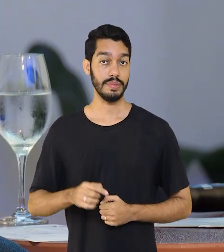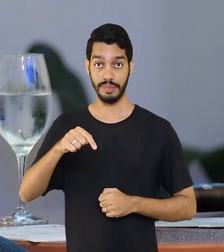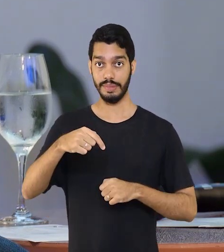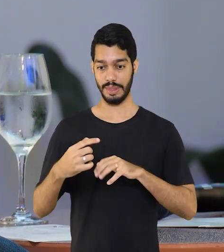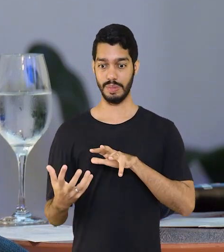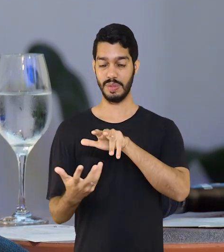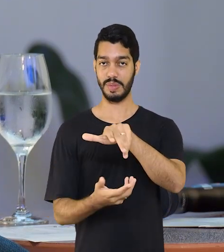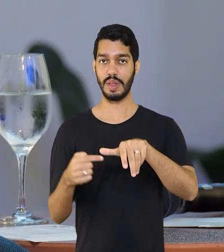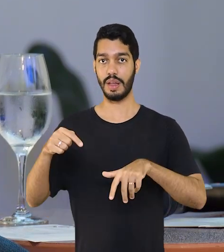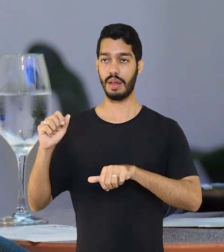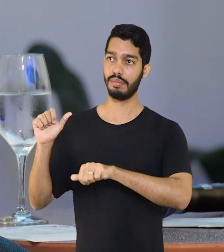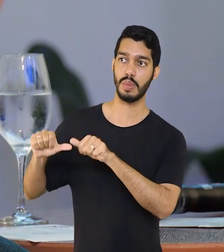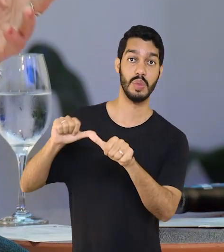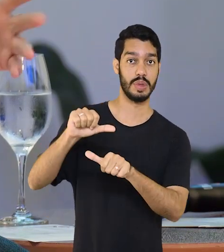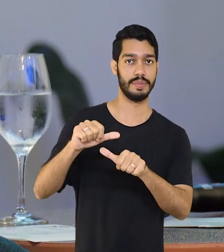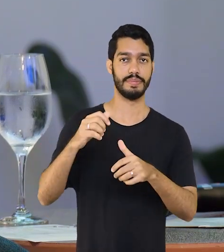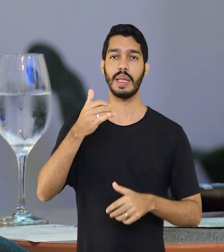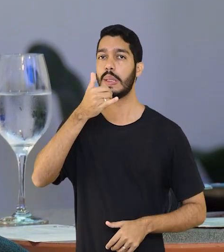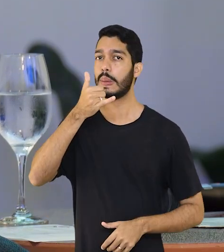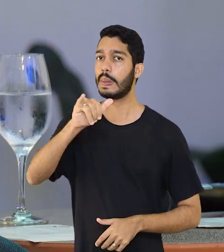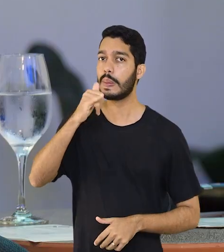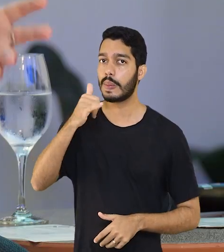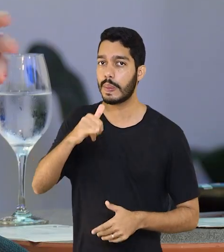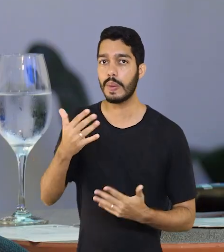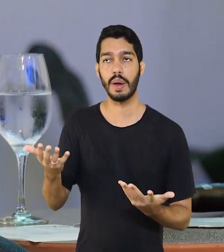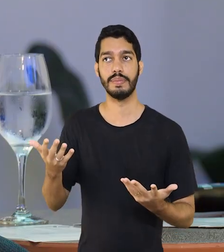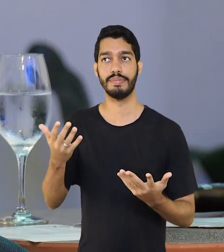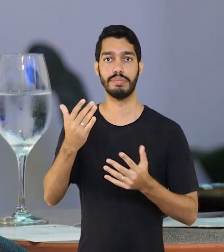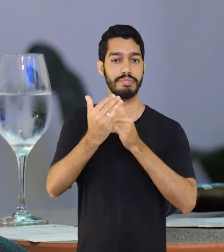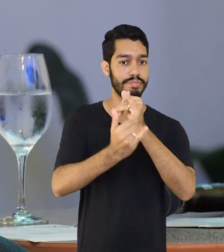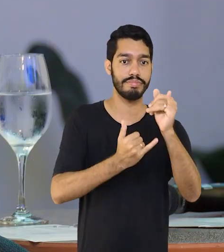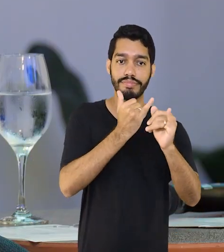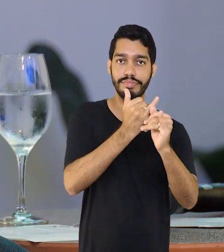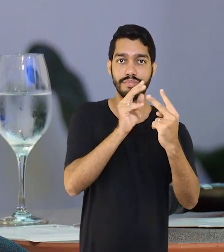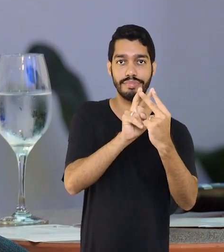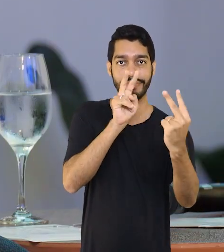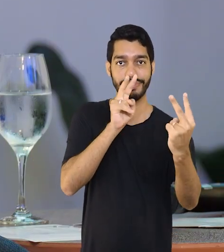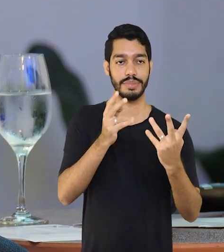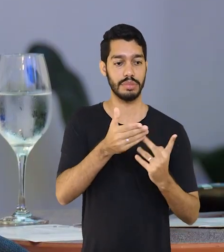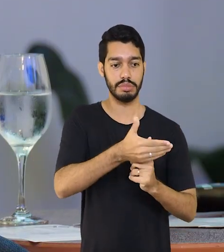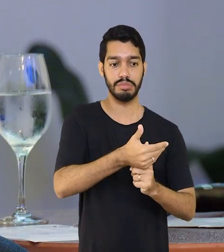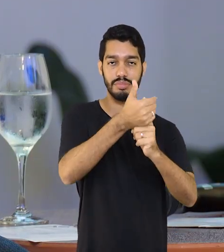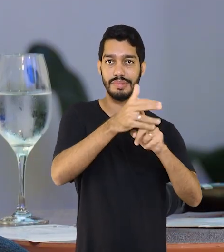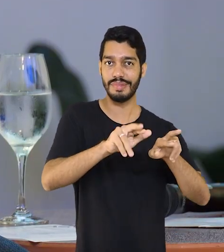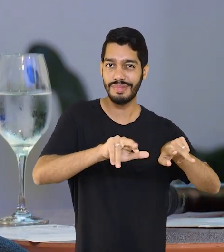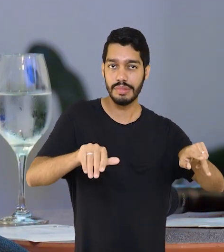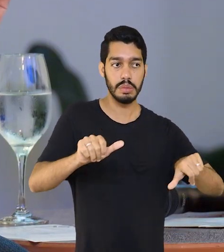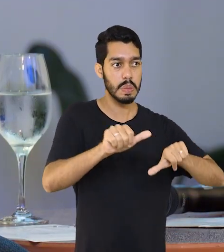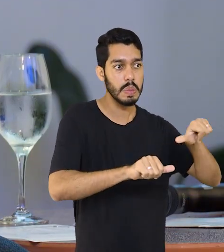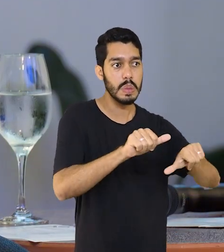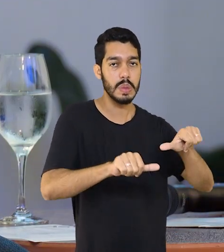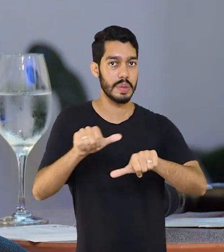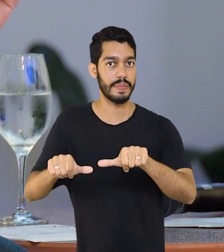transição, seja a transição energética, muito falada, a transição digital, a tecnológica, aí eu volto